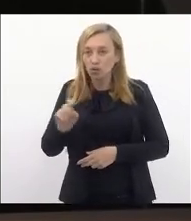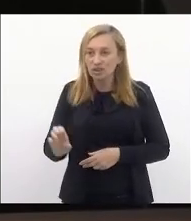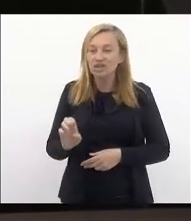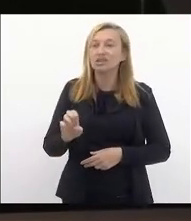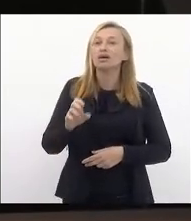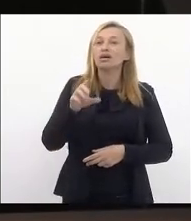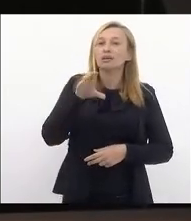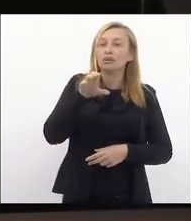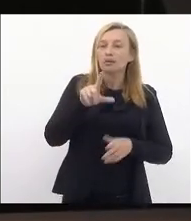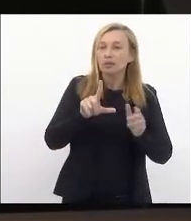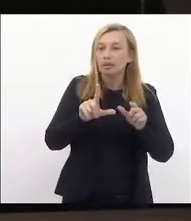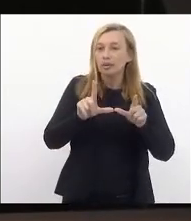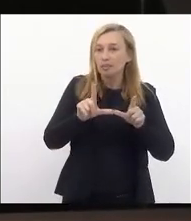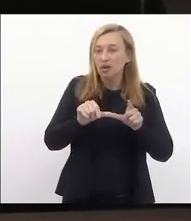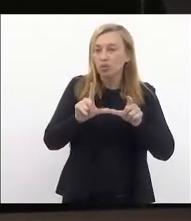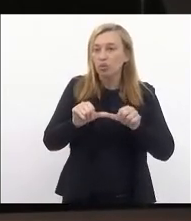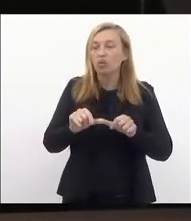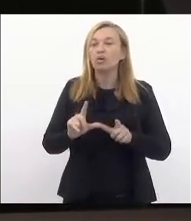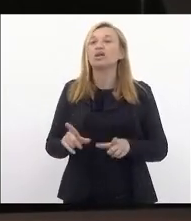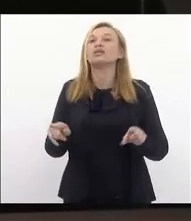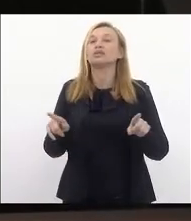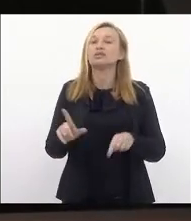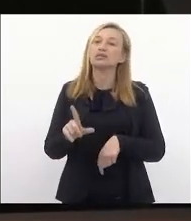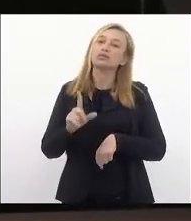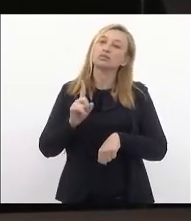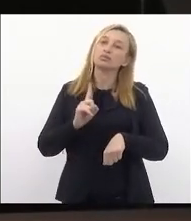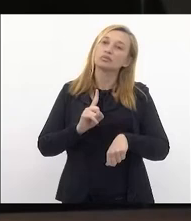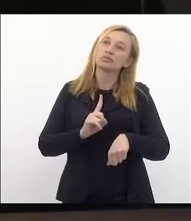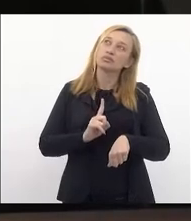inclusive na época do deputado